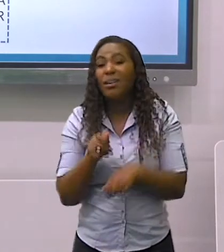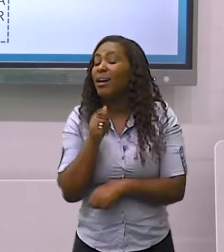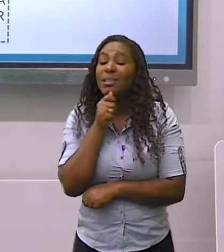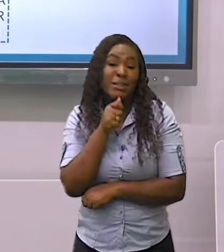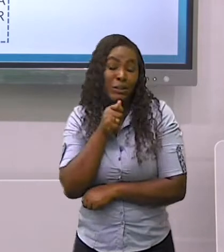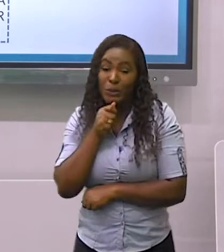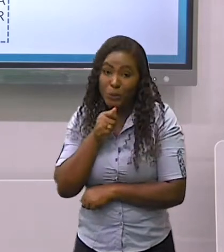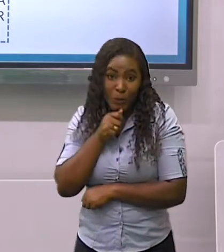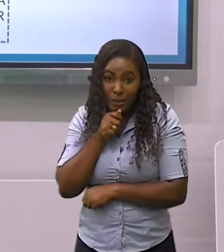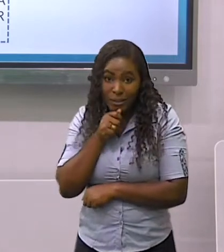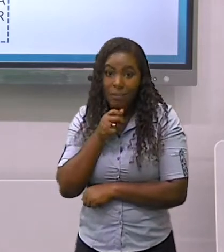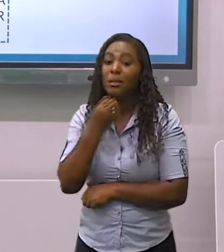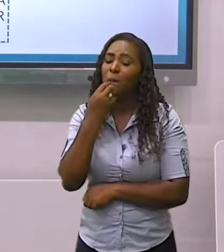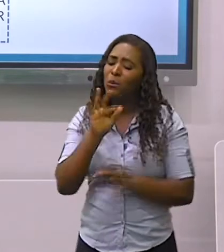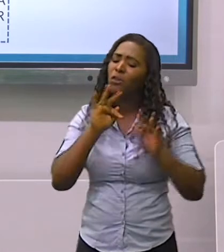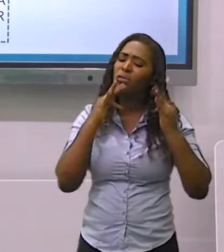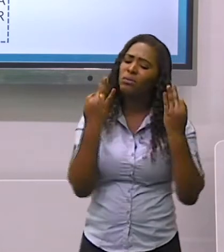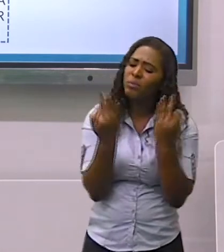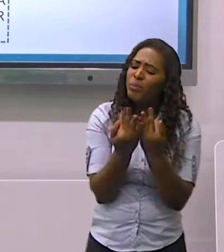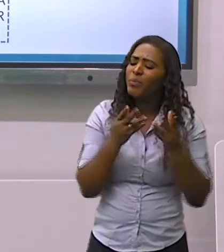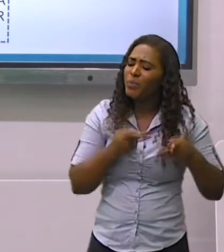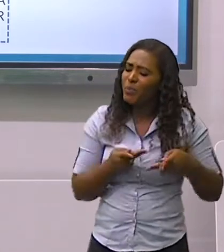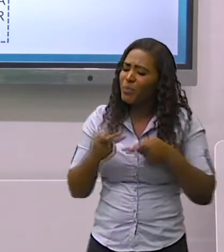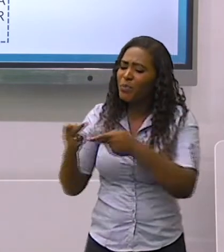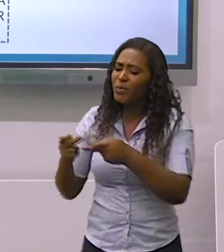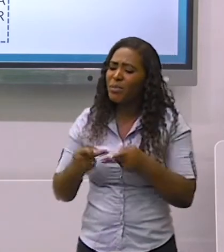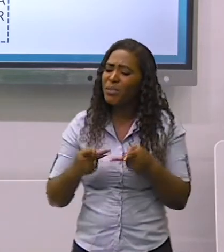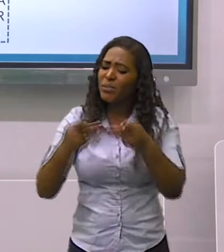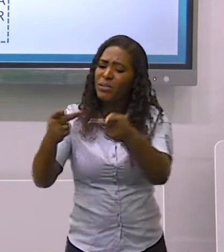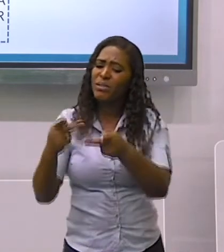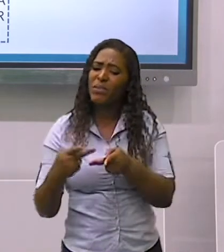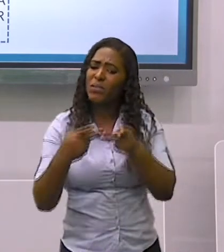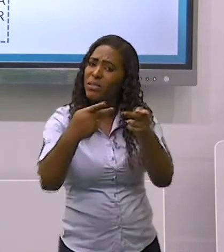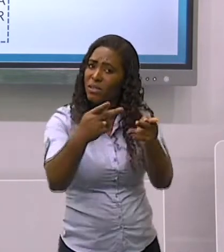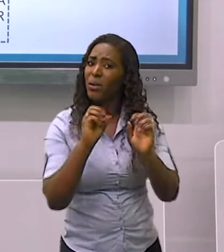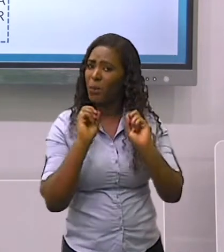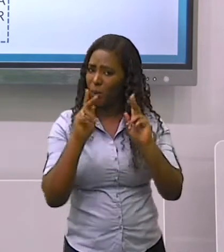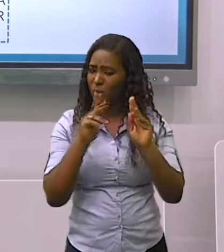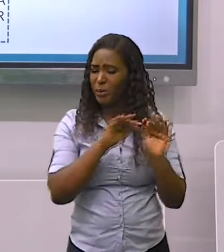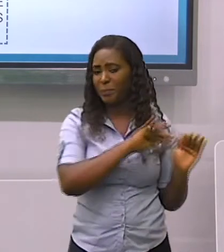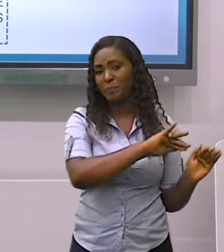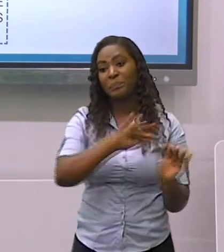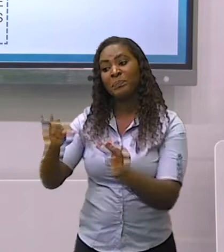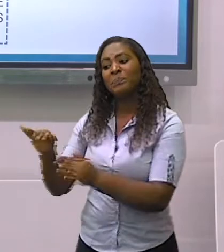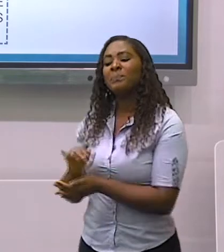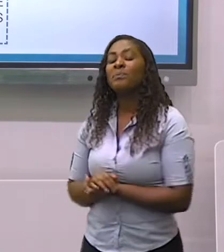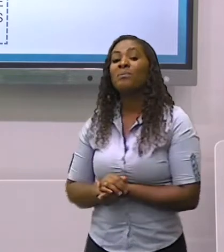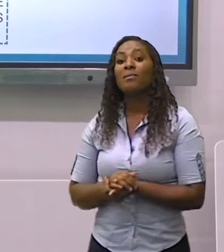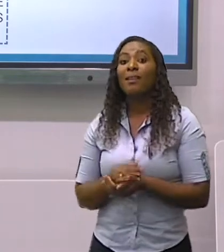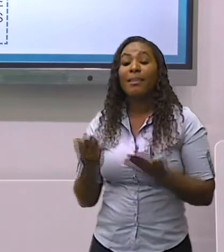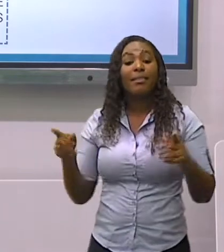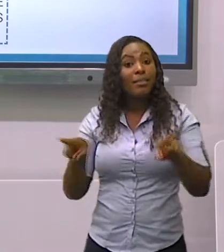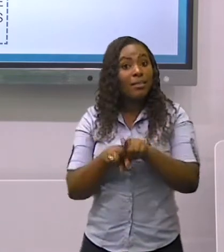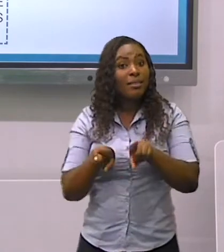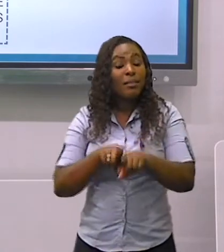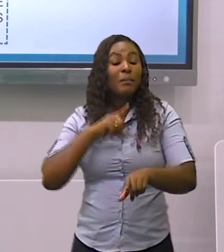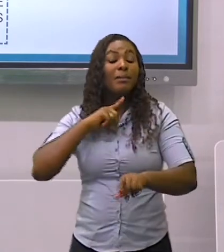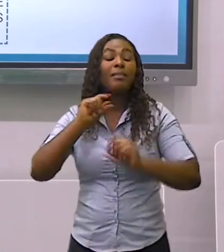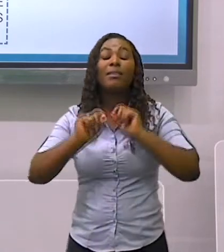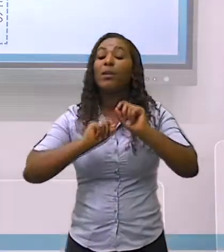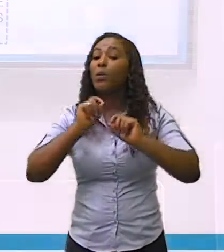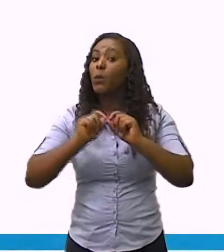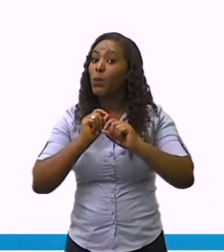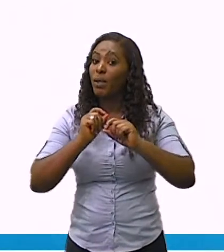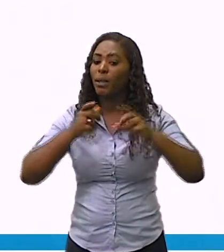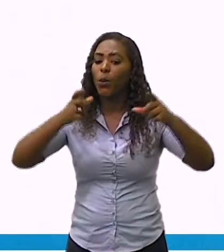nossa cidade. Por fim, nós temos os parques, que são os